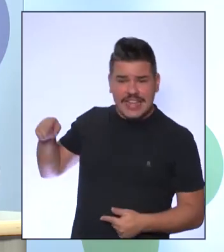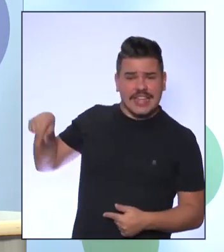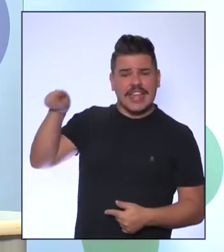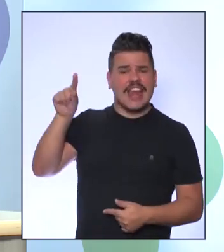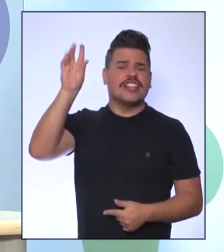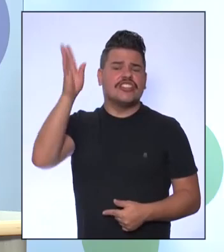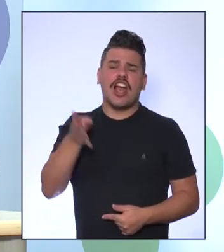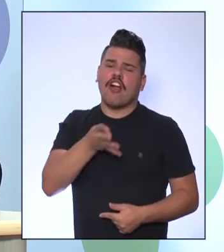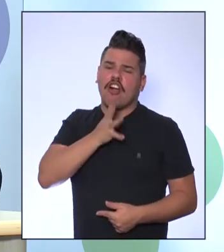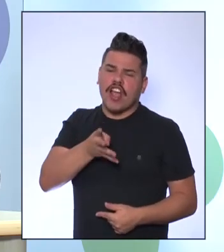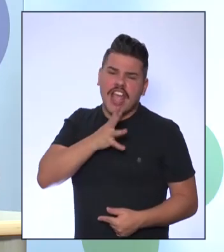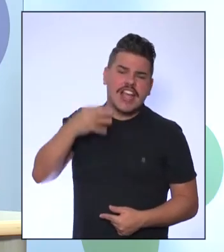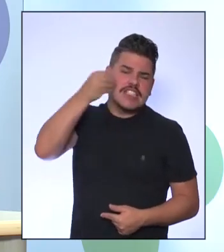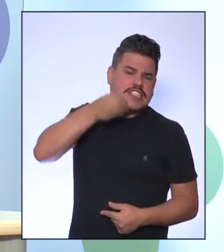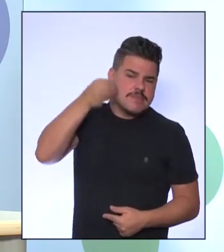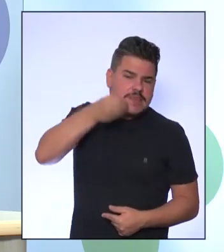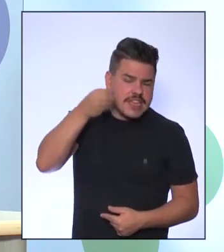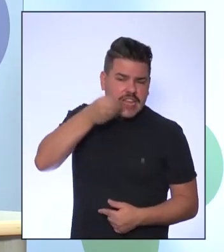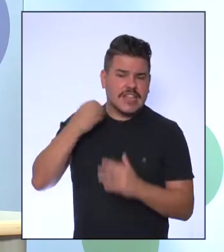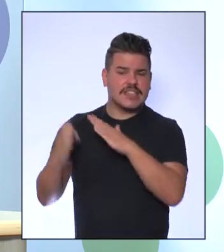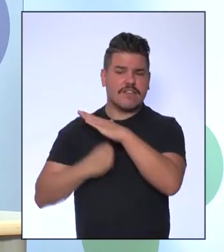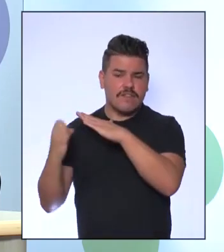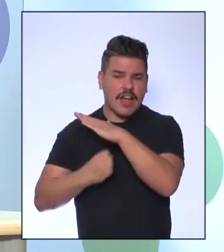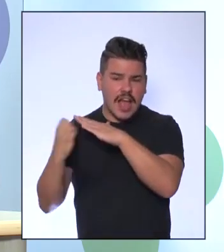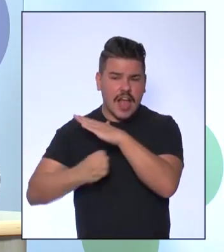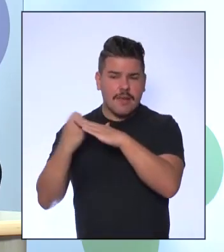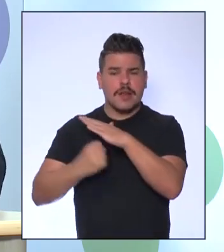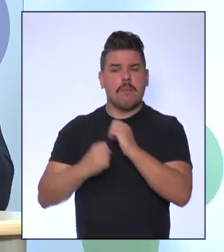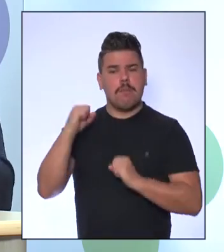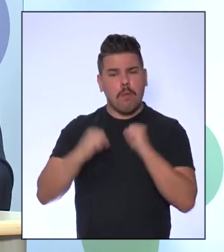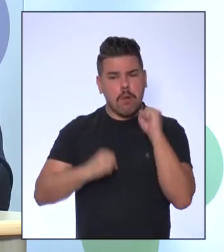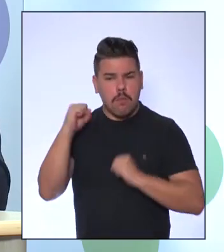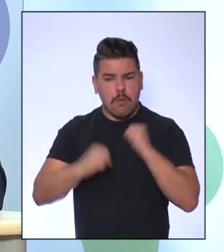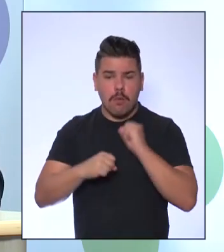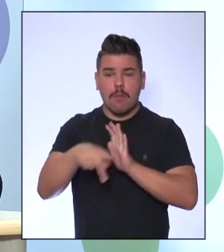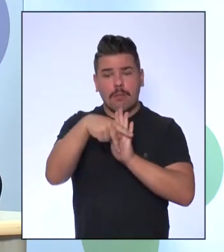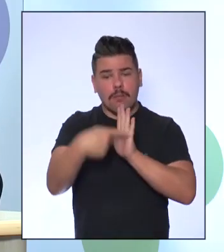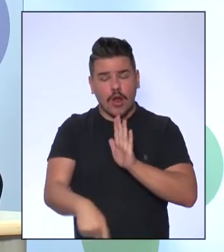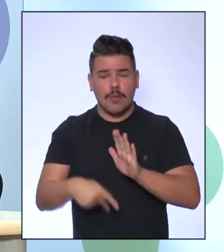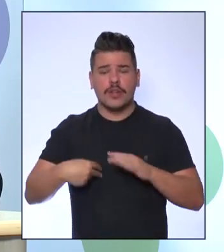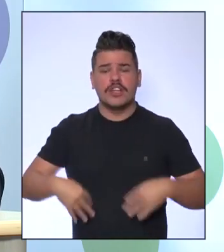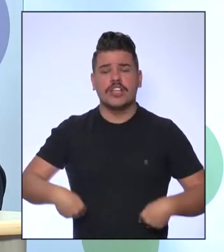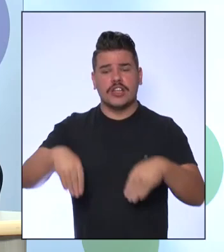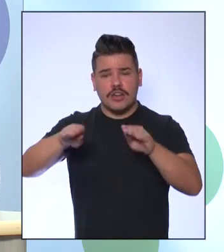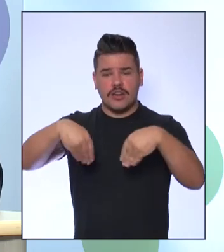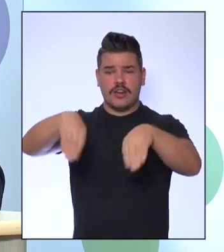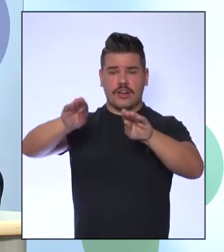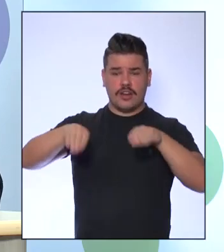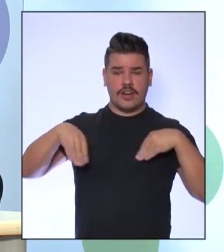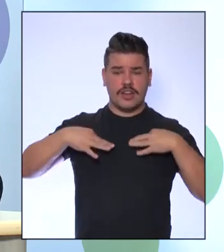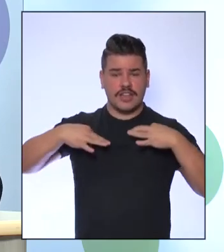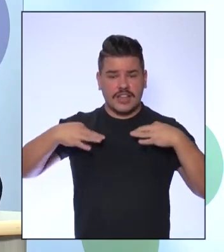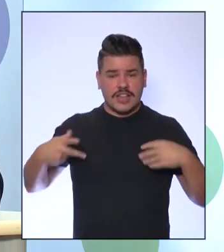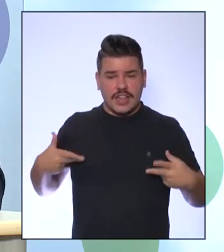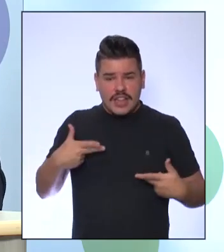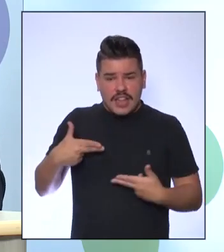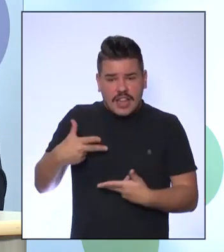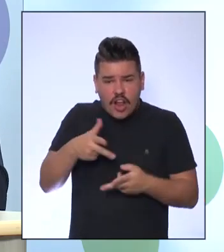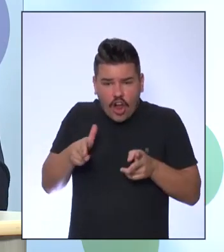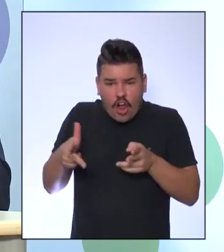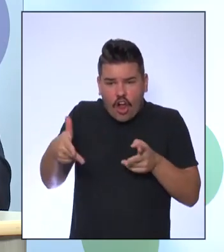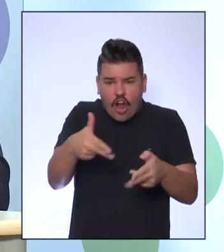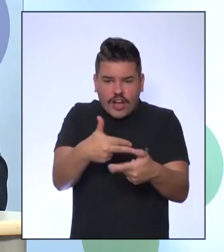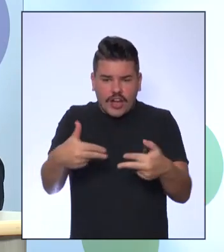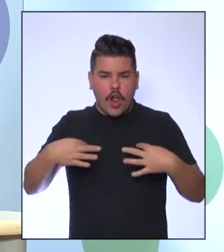técnico, principalmente da indústria têxtil, que já existia já na Europa desde o final do século XVIII.